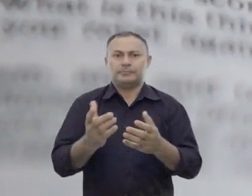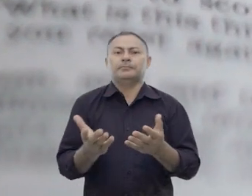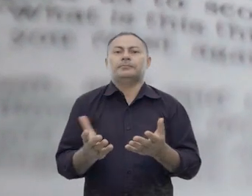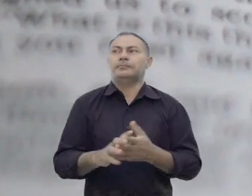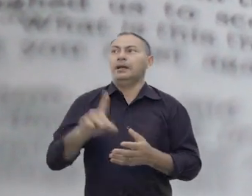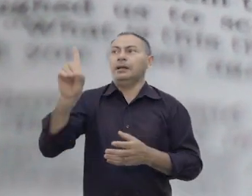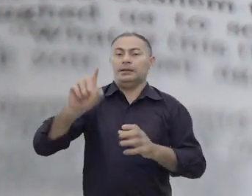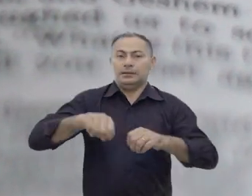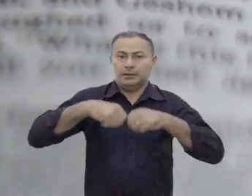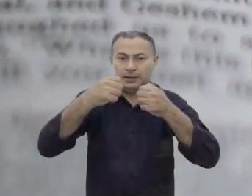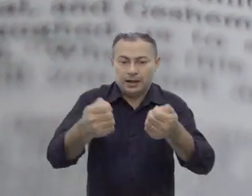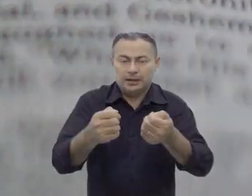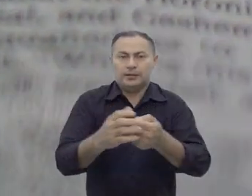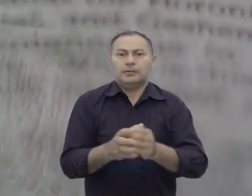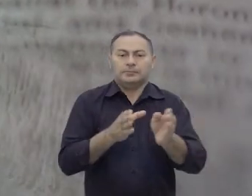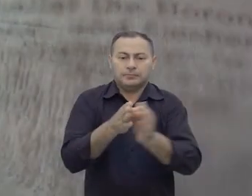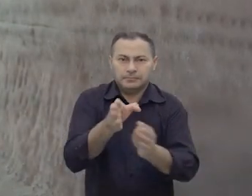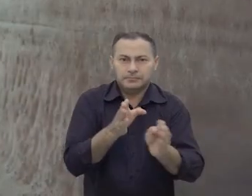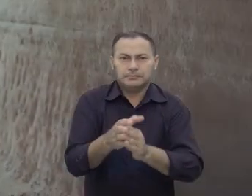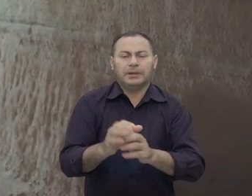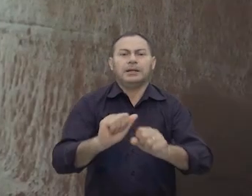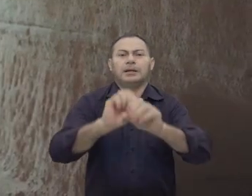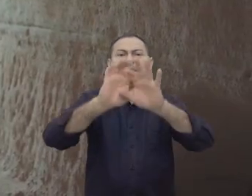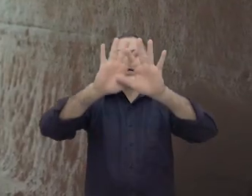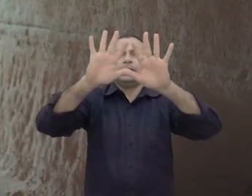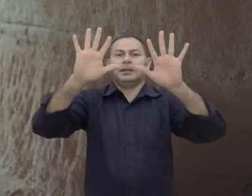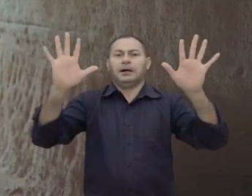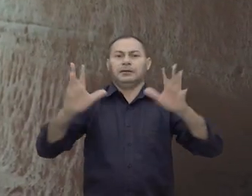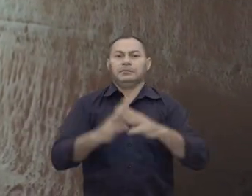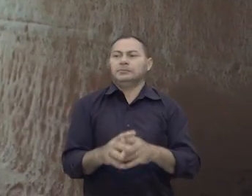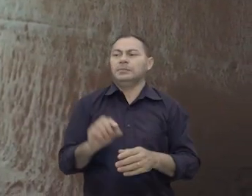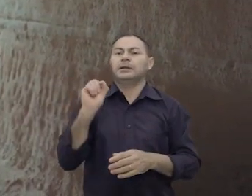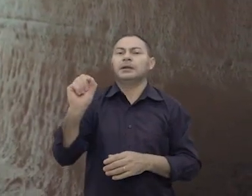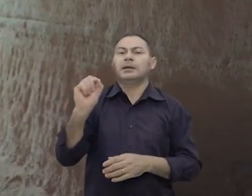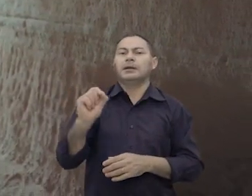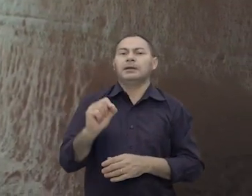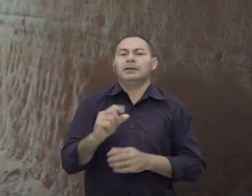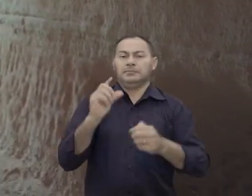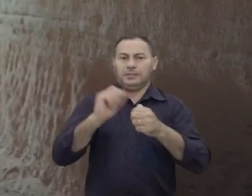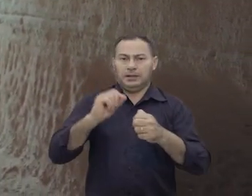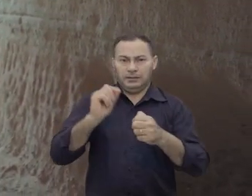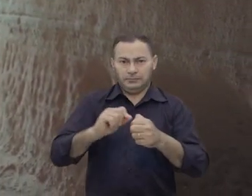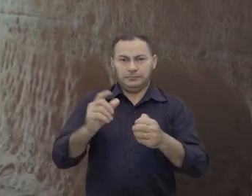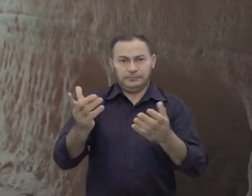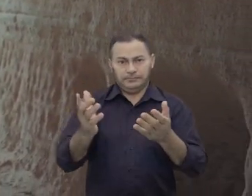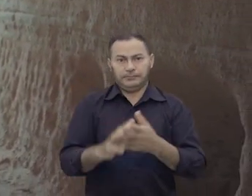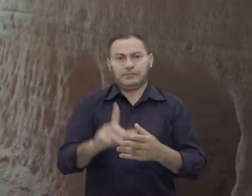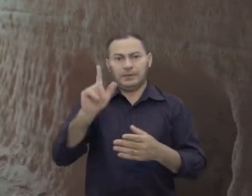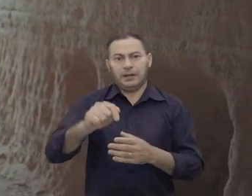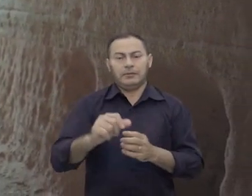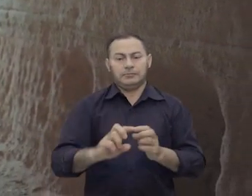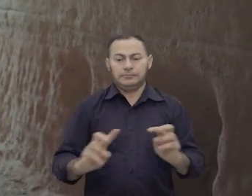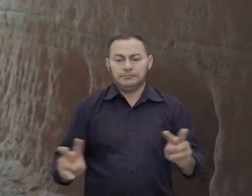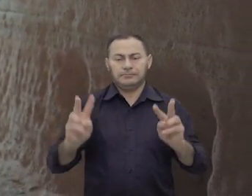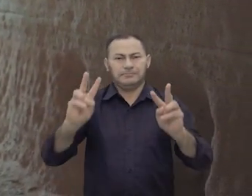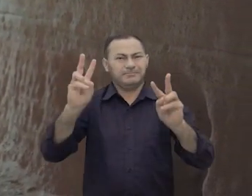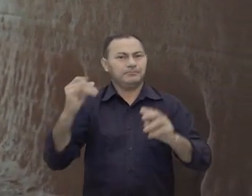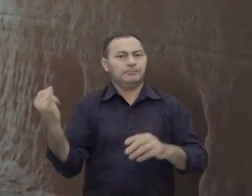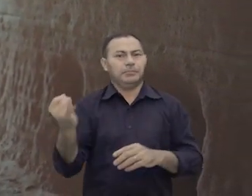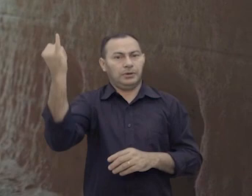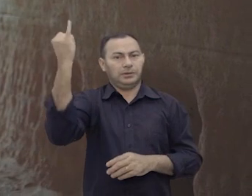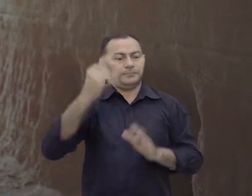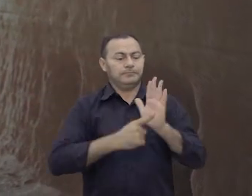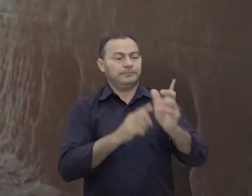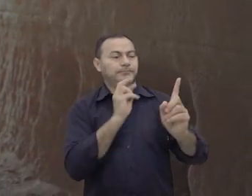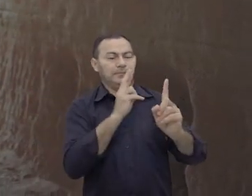homens façam, Ele dá uma orientação bem clara para aqueles que a realizarão. Esse é um